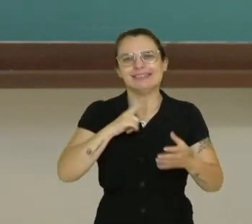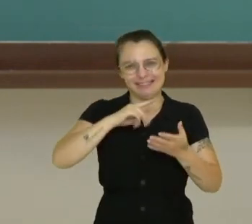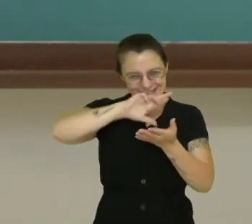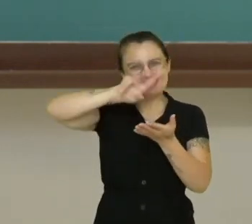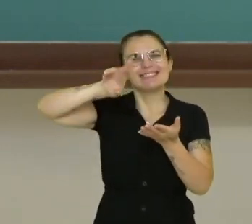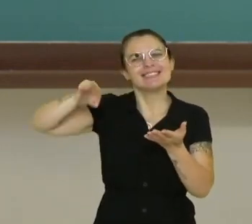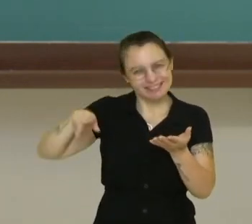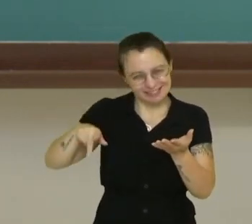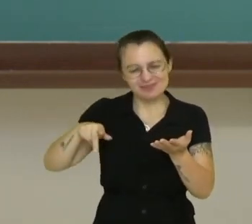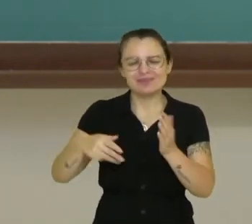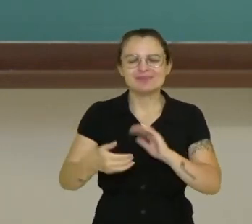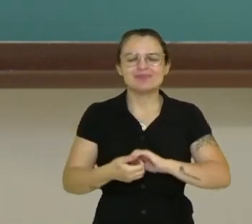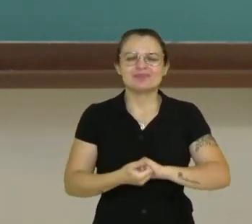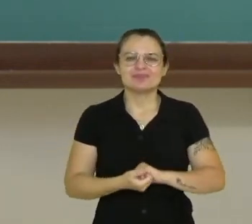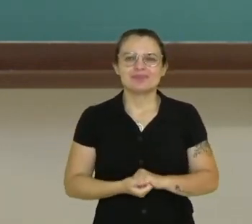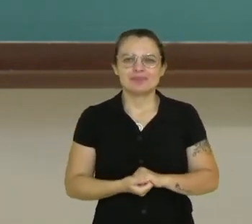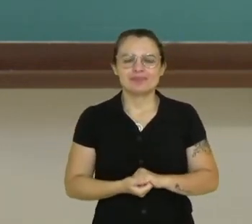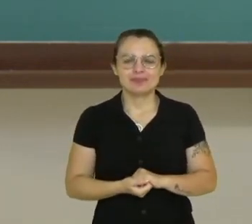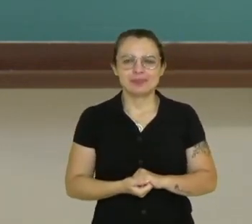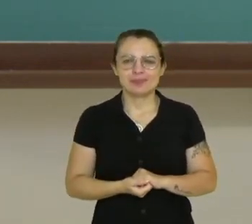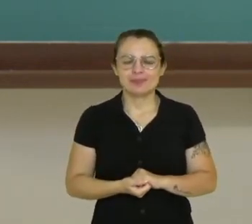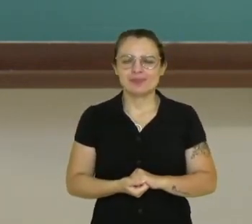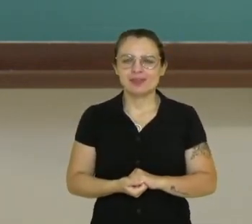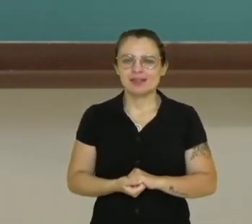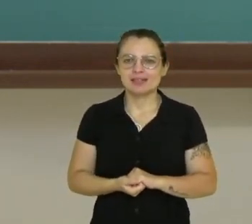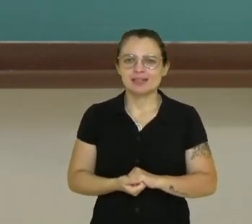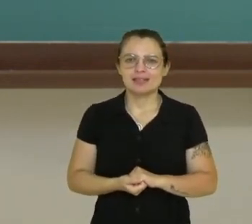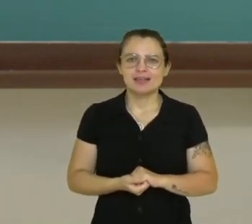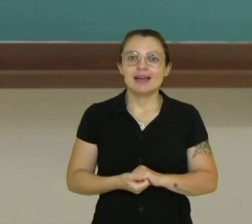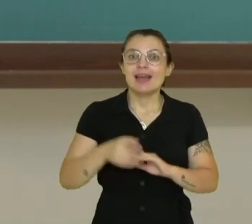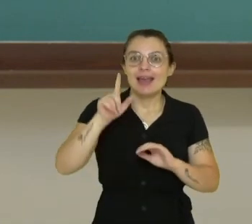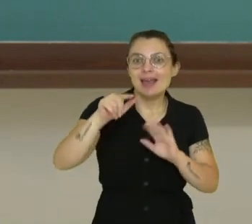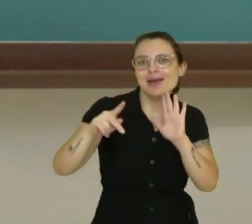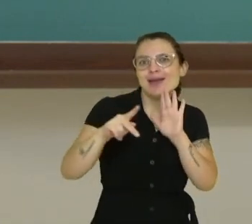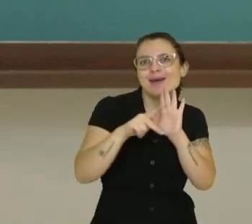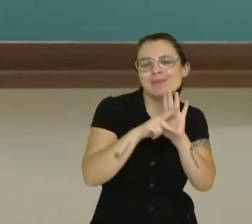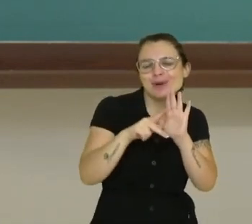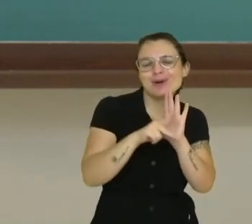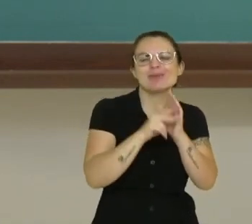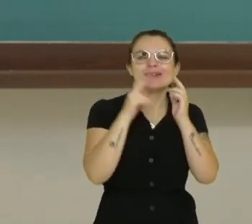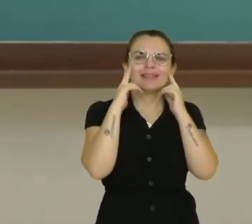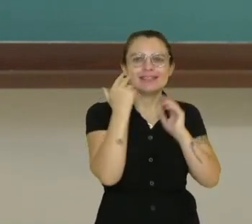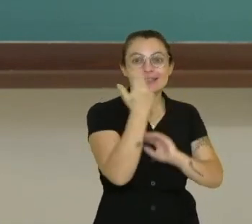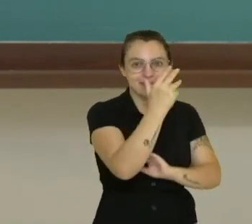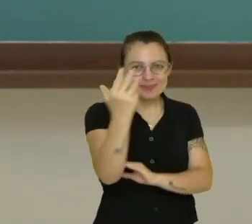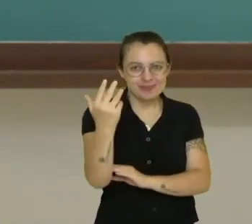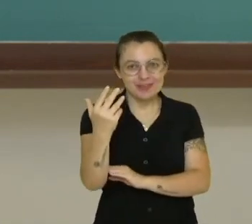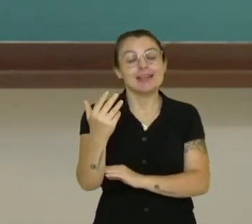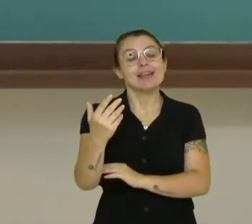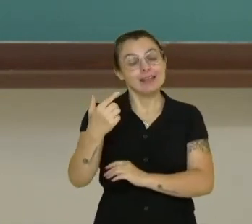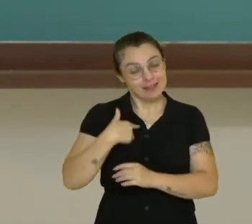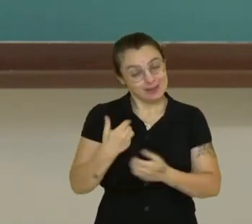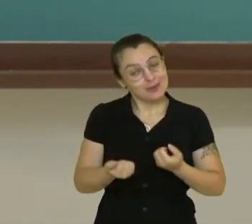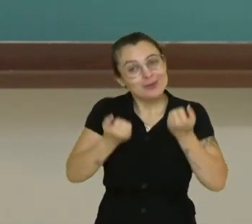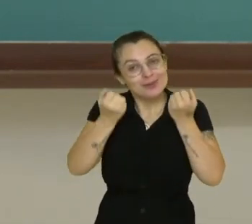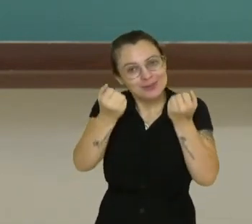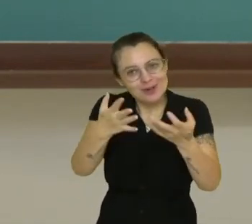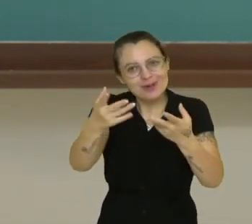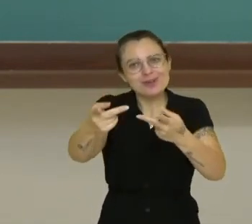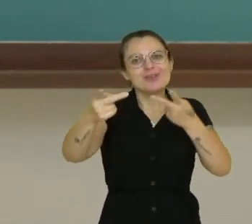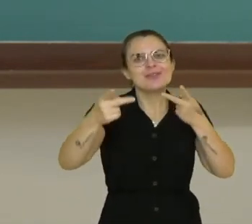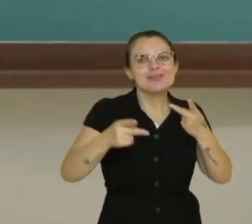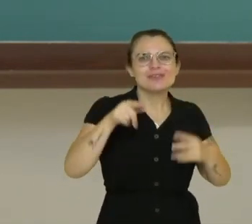desta exploração. Então, de elementos da natureza. Eu deixo aqui o convite para que você